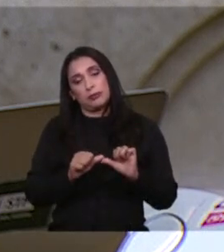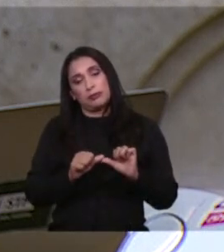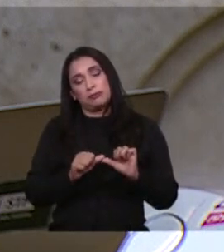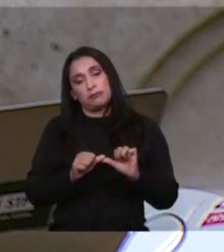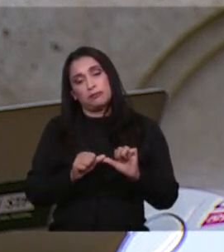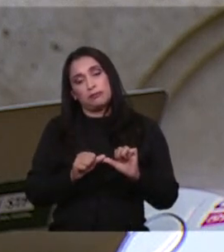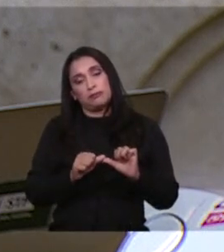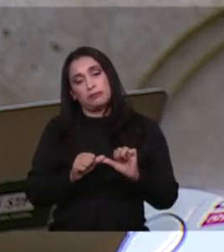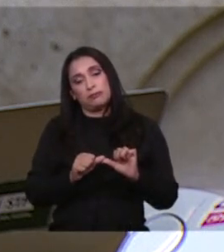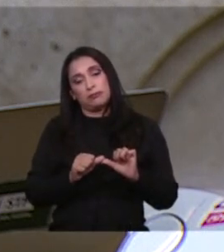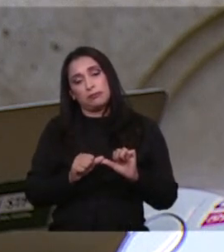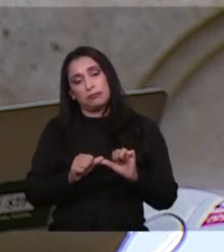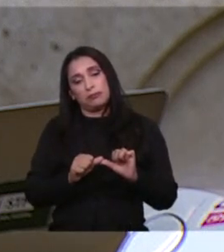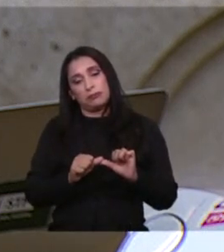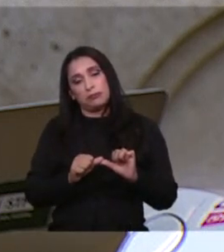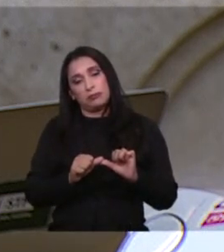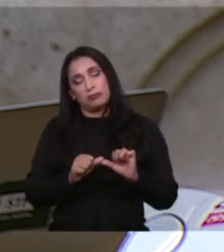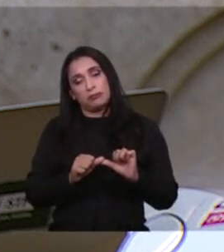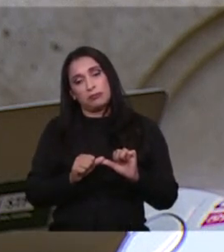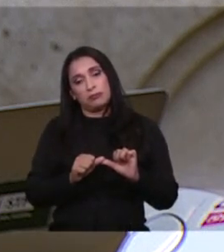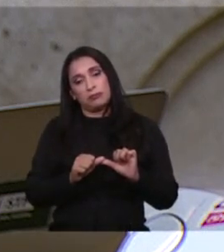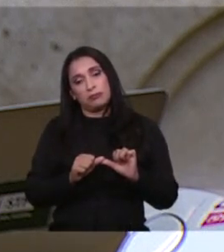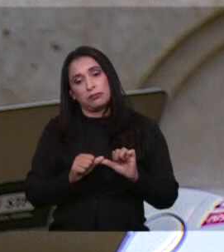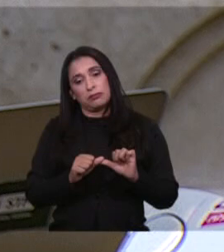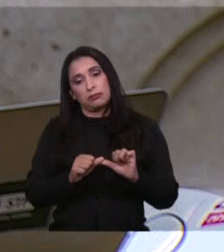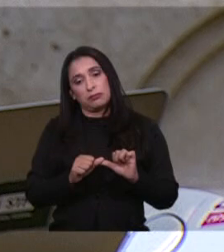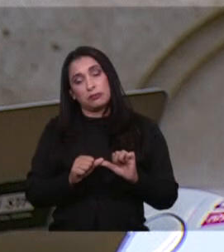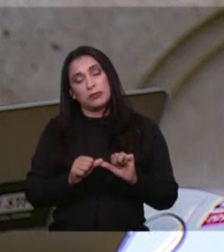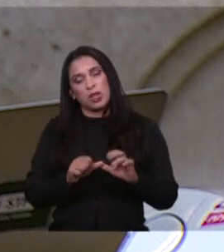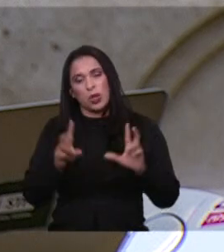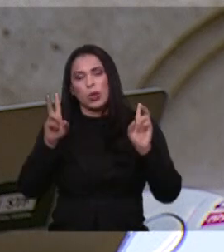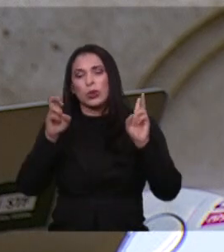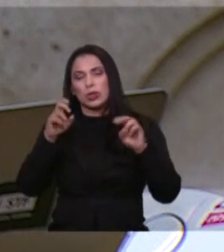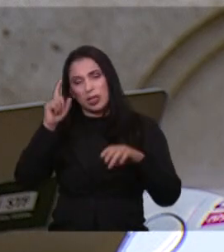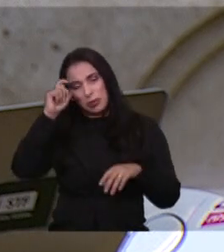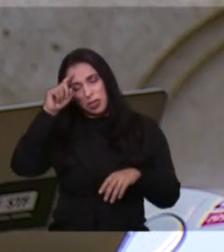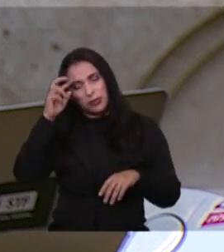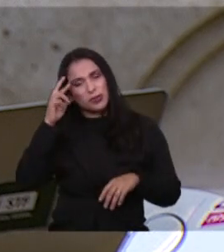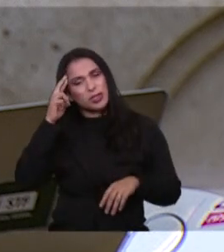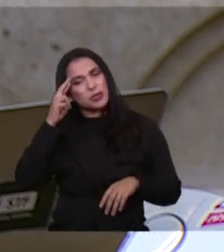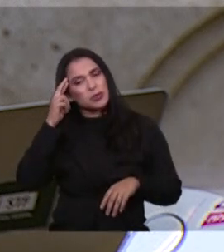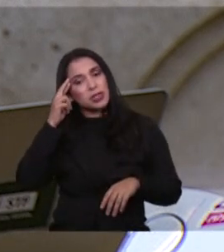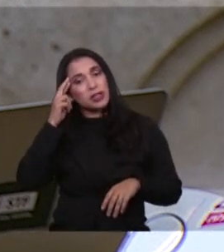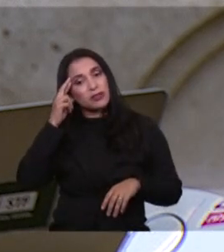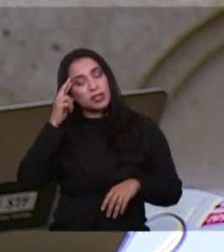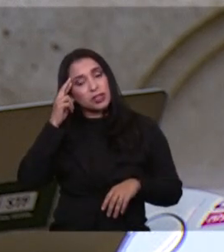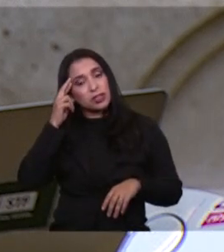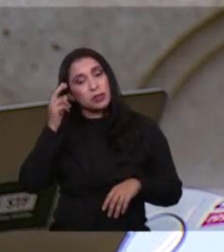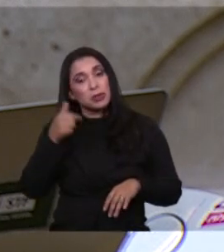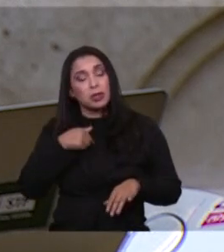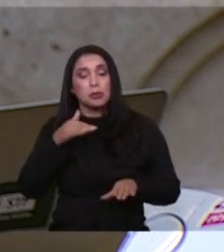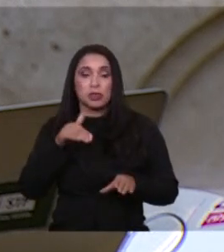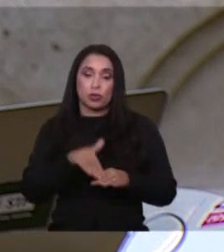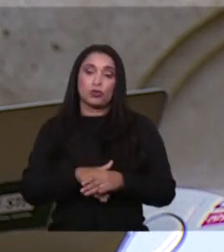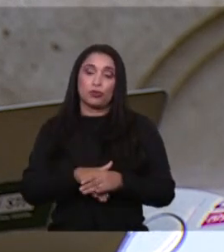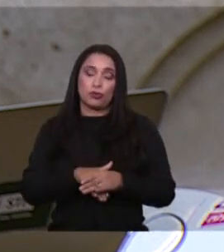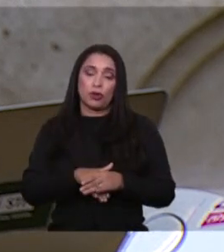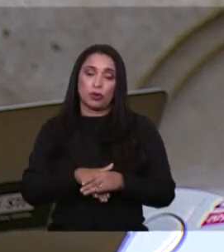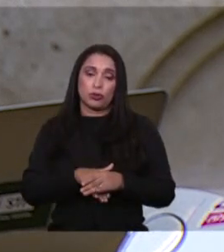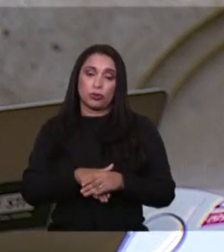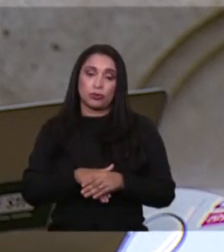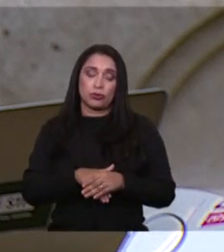Mas eu agora preciso tomar um... Eu sei que a questão é difícil, está todo mundo refletindo ainda, mas eu preciso tomar voto.